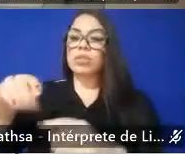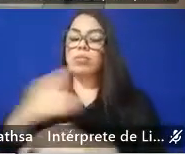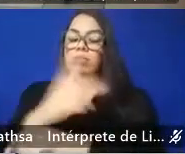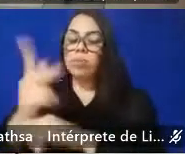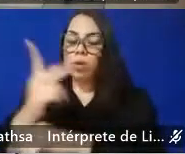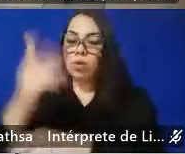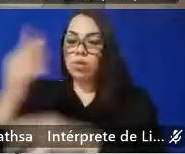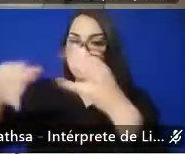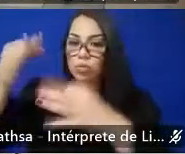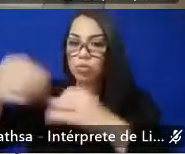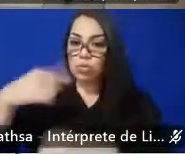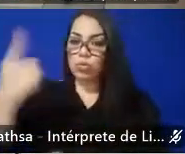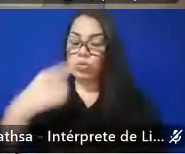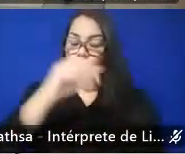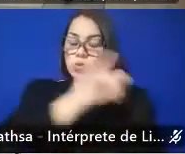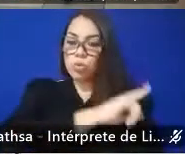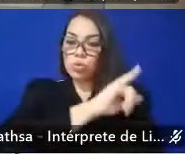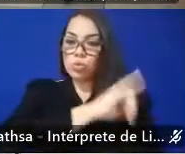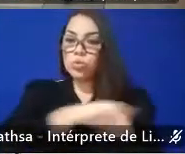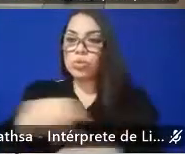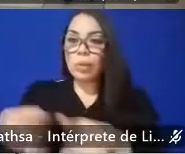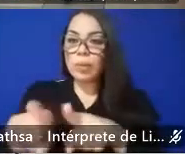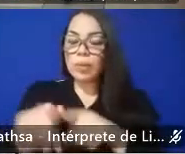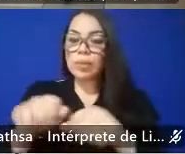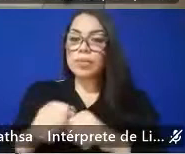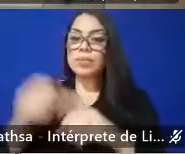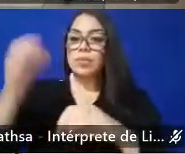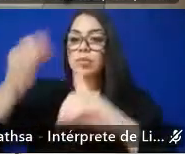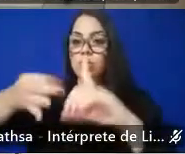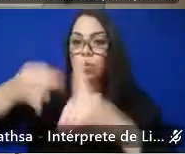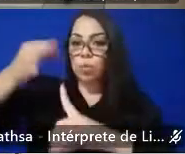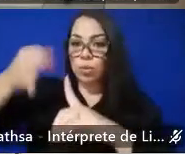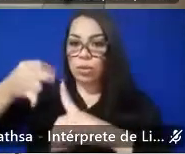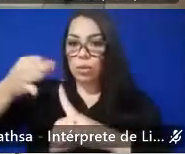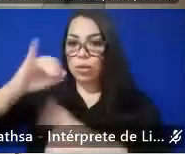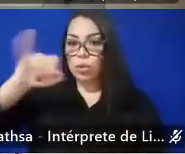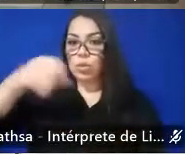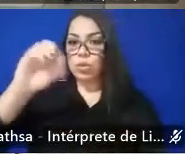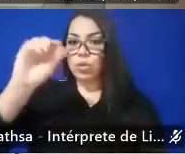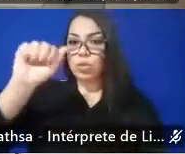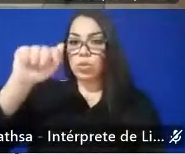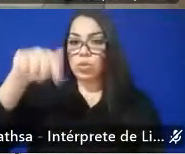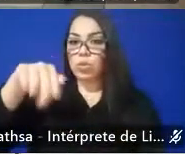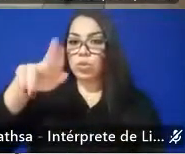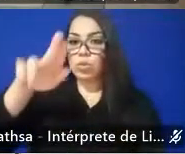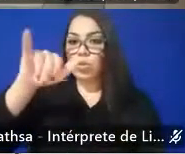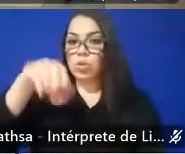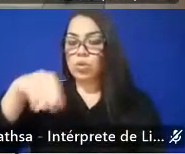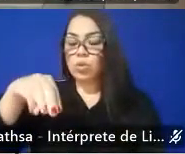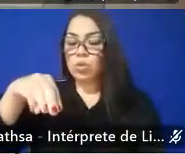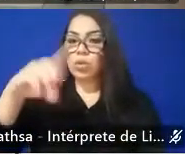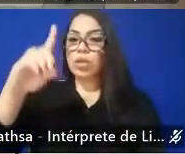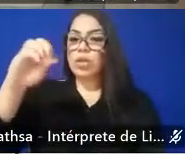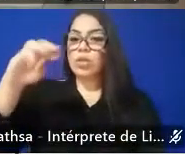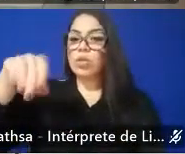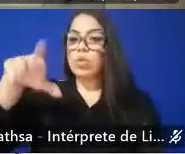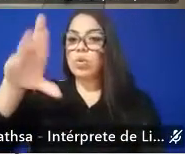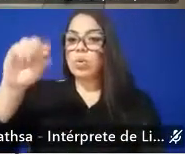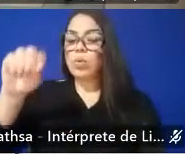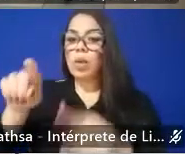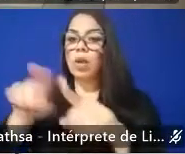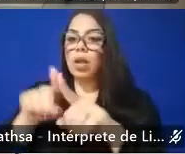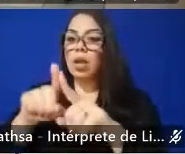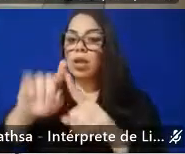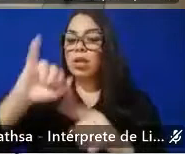Estado os desembargadores Joaquim Domingos de Almeida Neto e gizelda Leitão